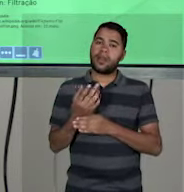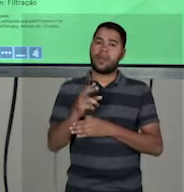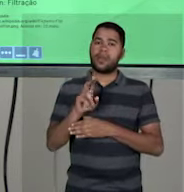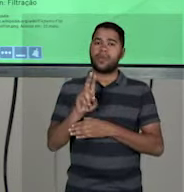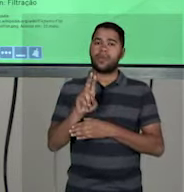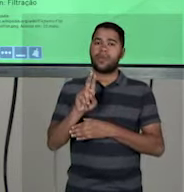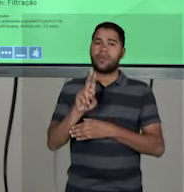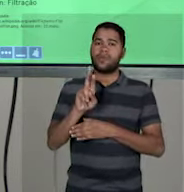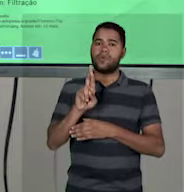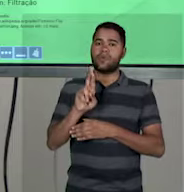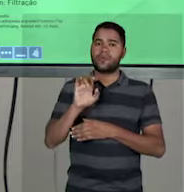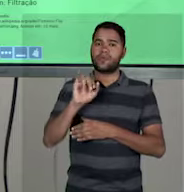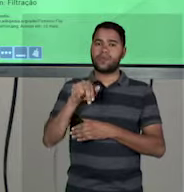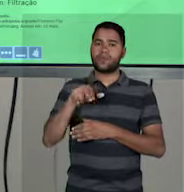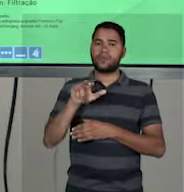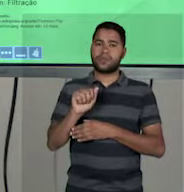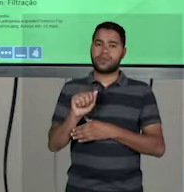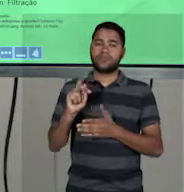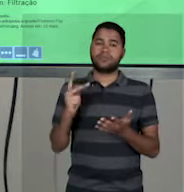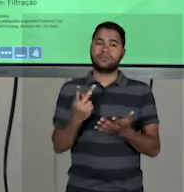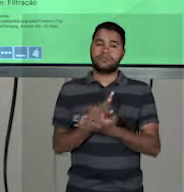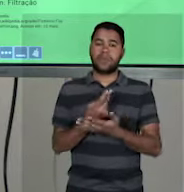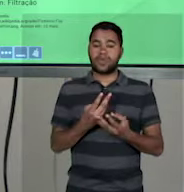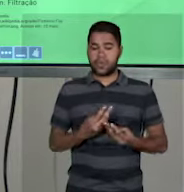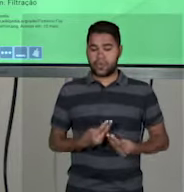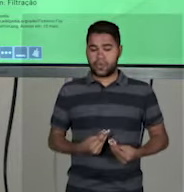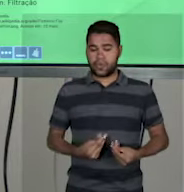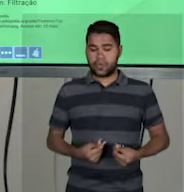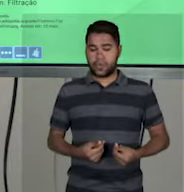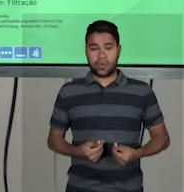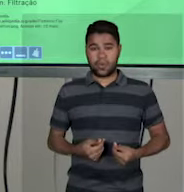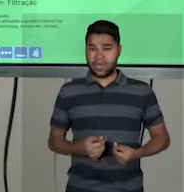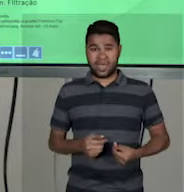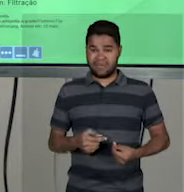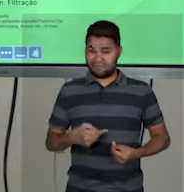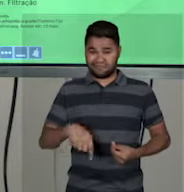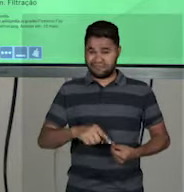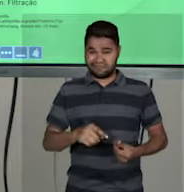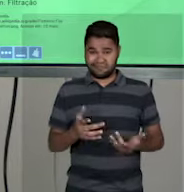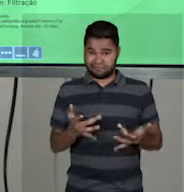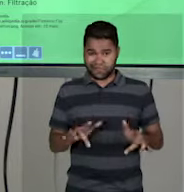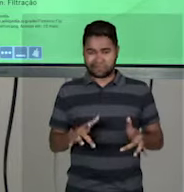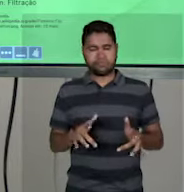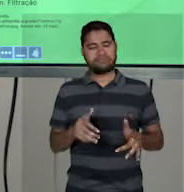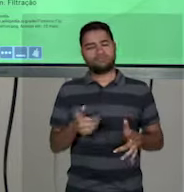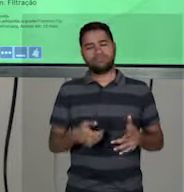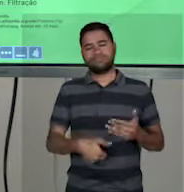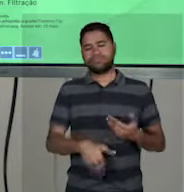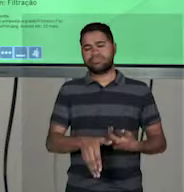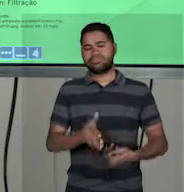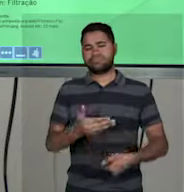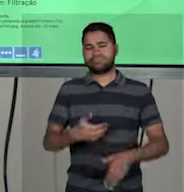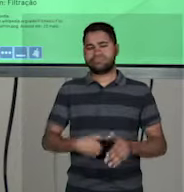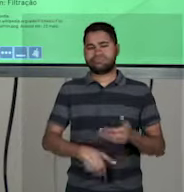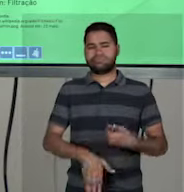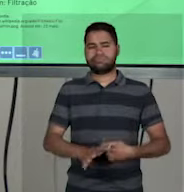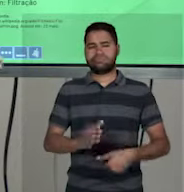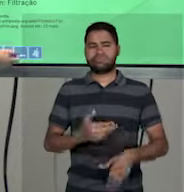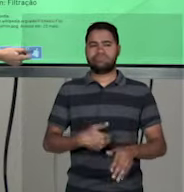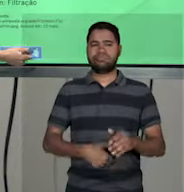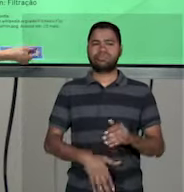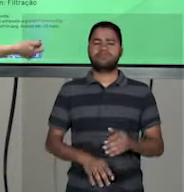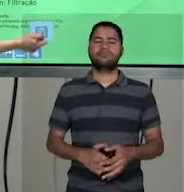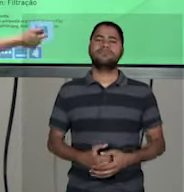urina. Ocorre a filtragem e eliminação das substâncias indesejadas através da